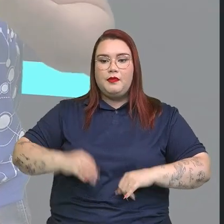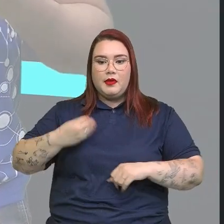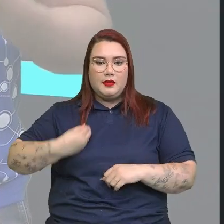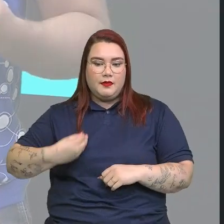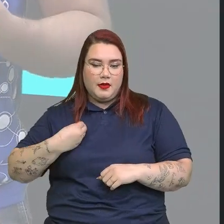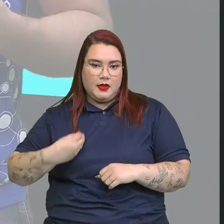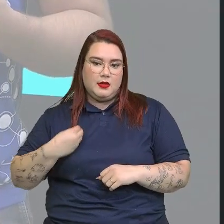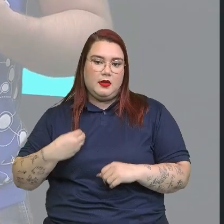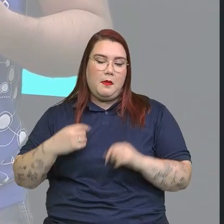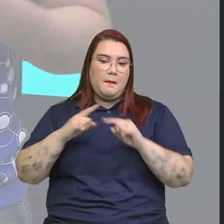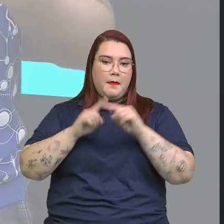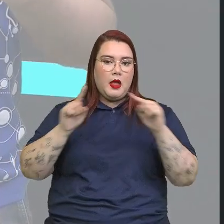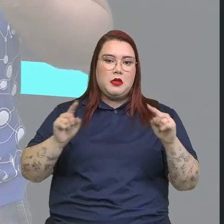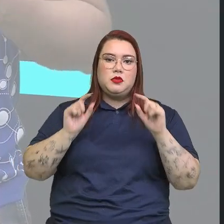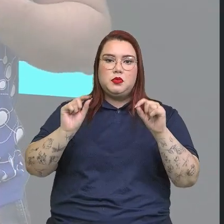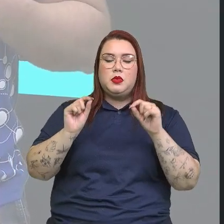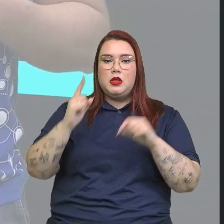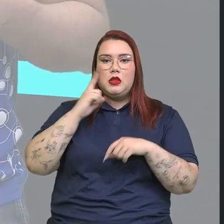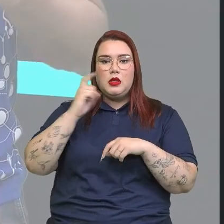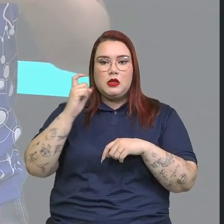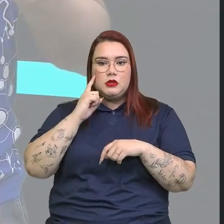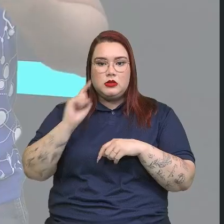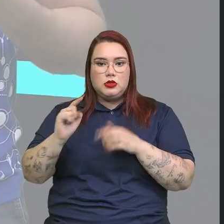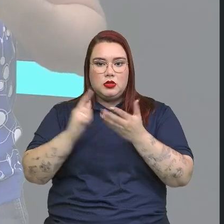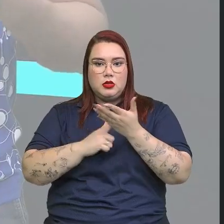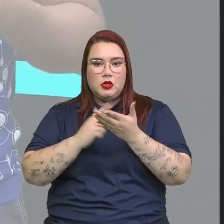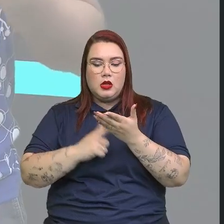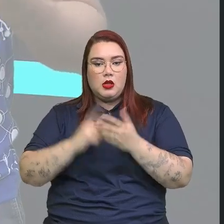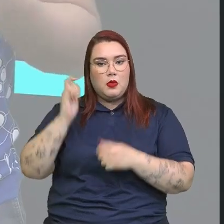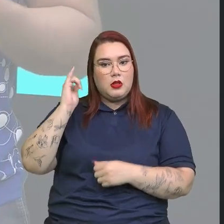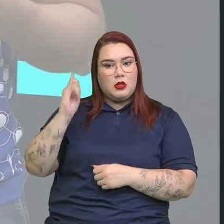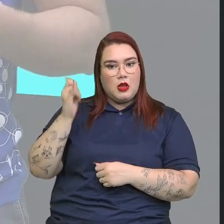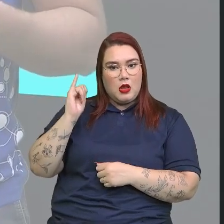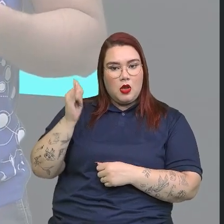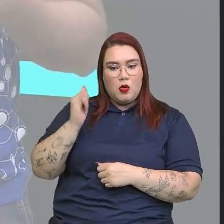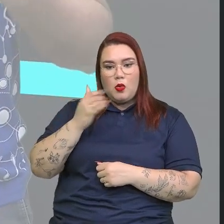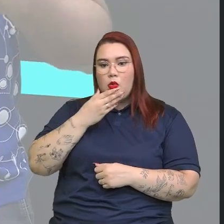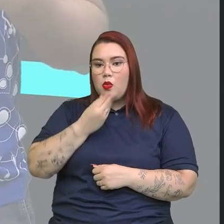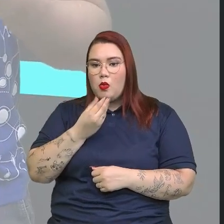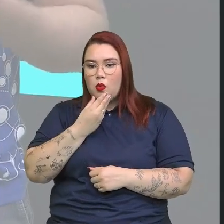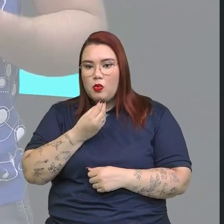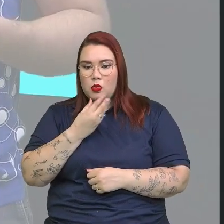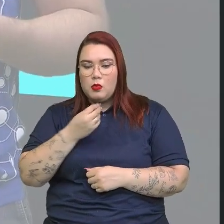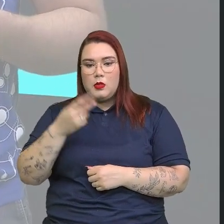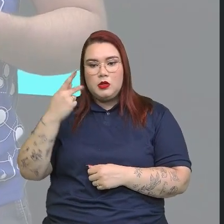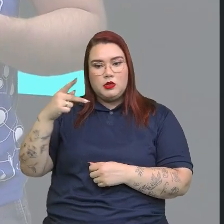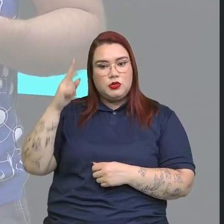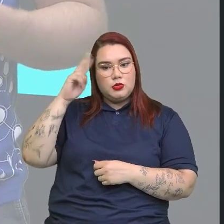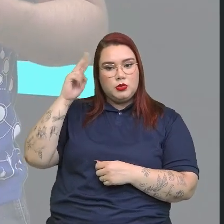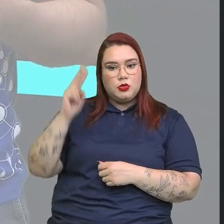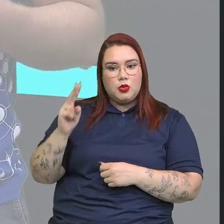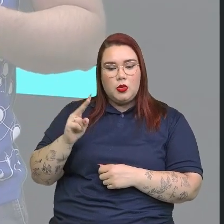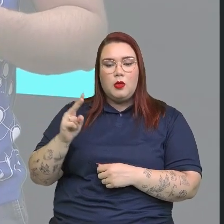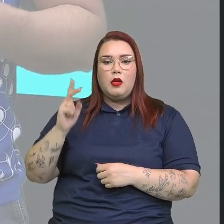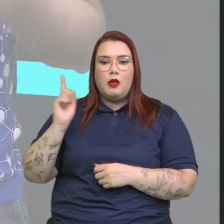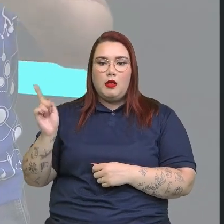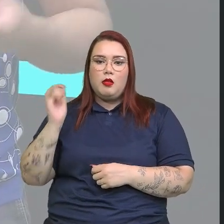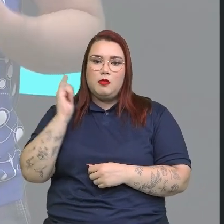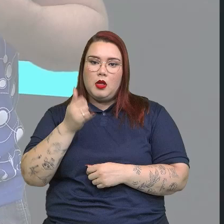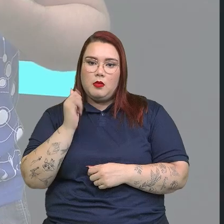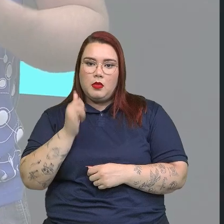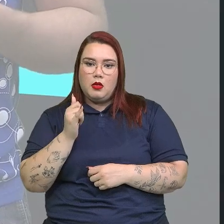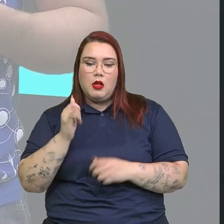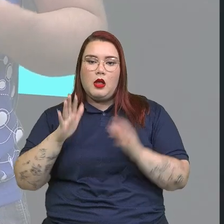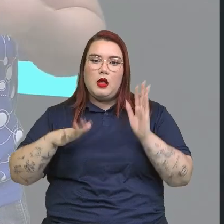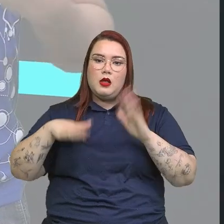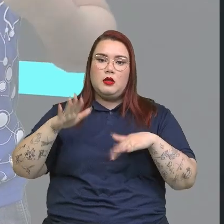o que é interessante na obra é que será um narrador masculino, um homem que está contando a história de Macabeia. Esse narrador, em